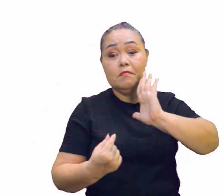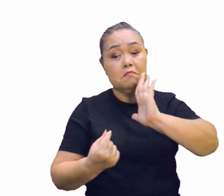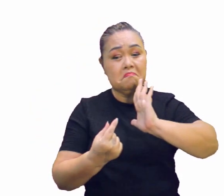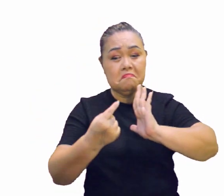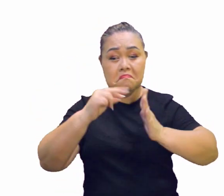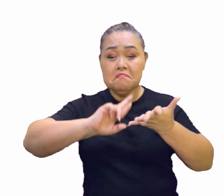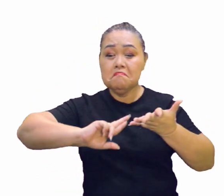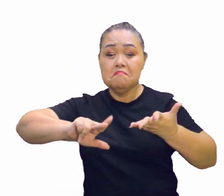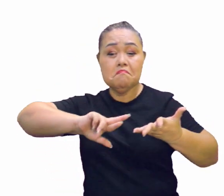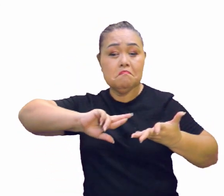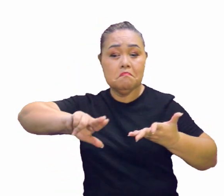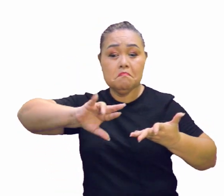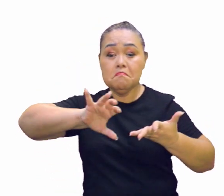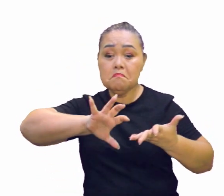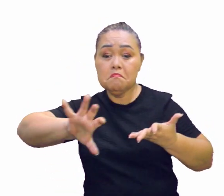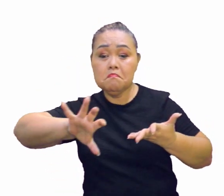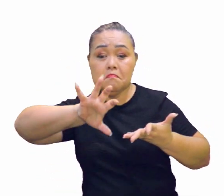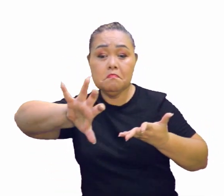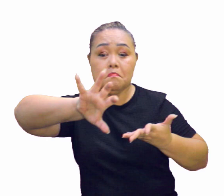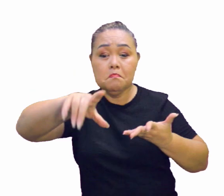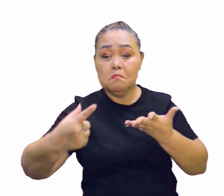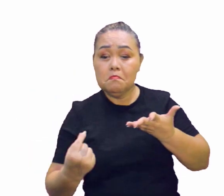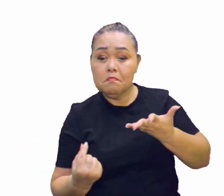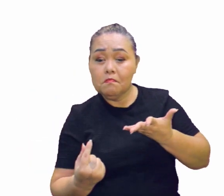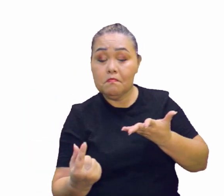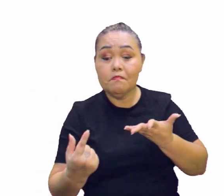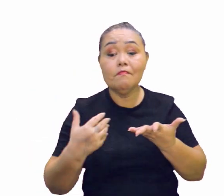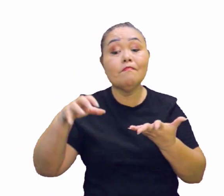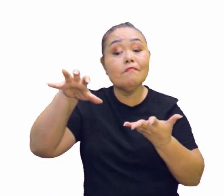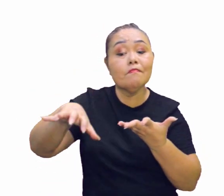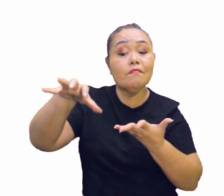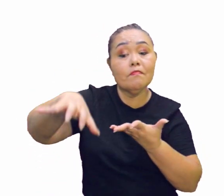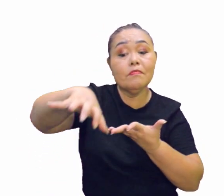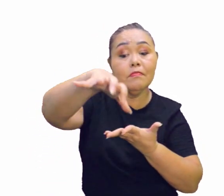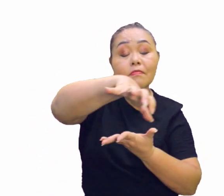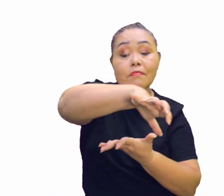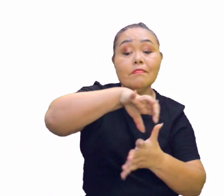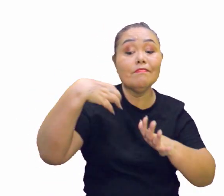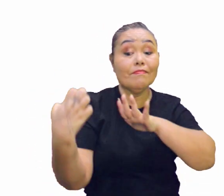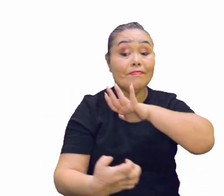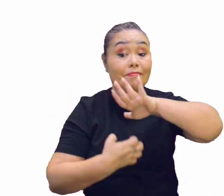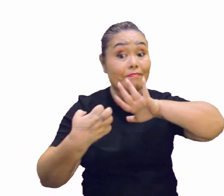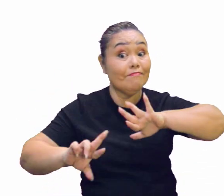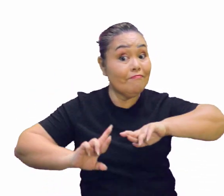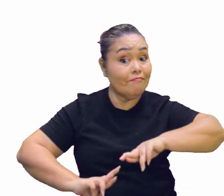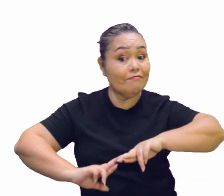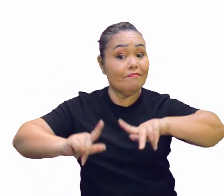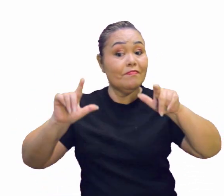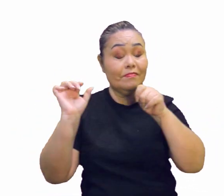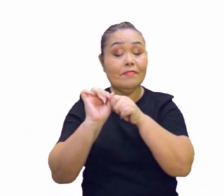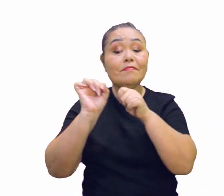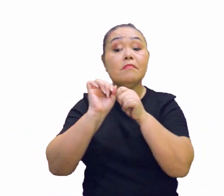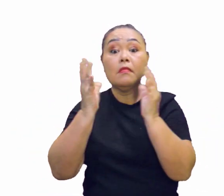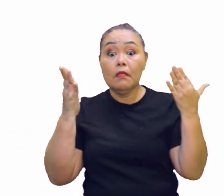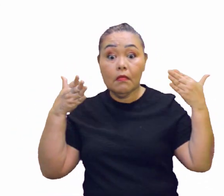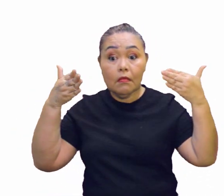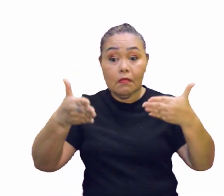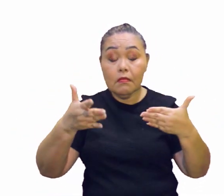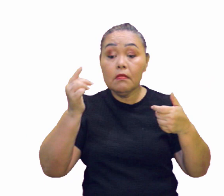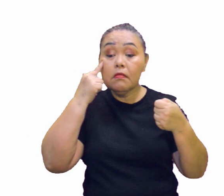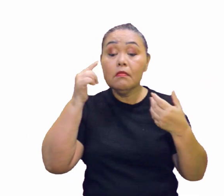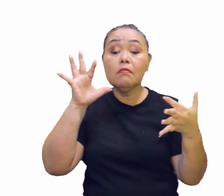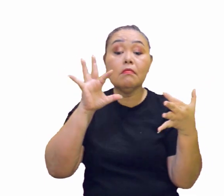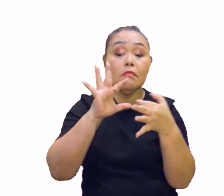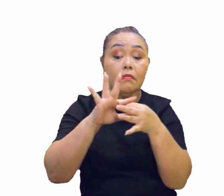economia diversificada, um grande parque industrial, né, e isso colabora muito para o contexto geopolítico